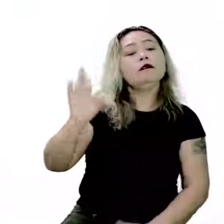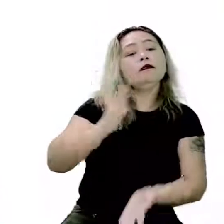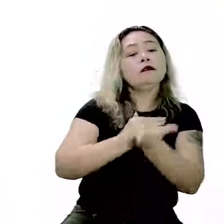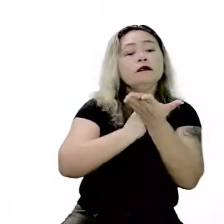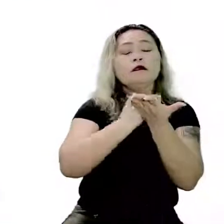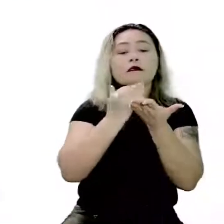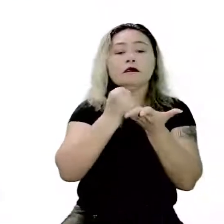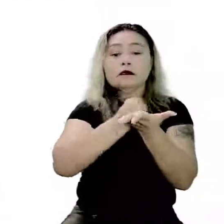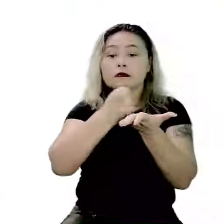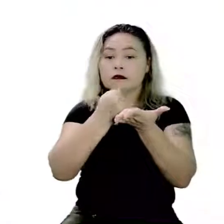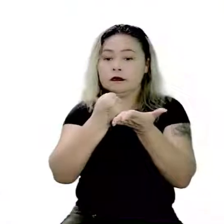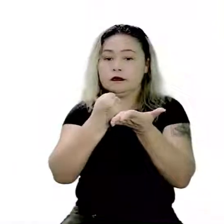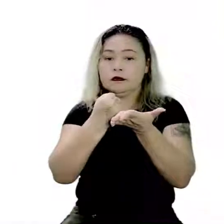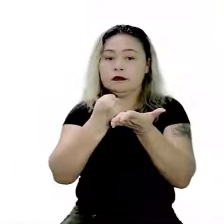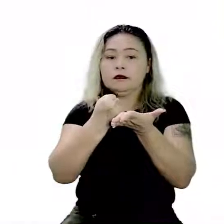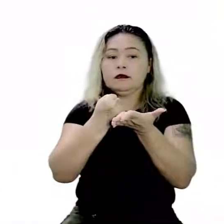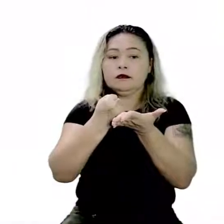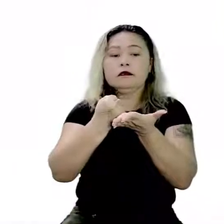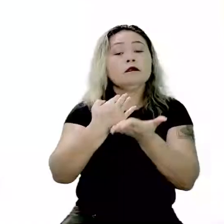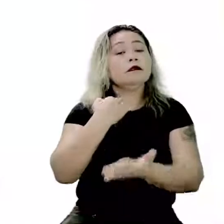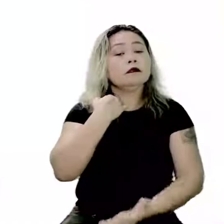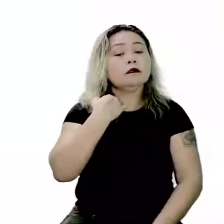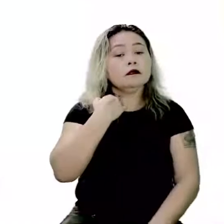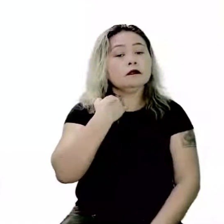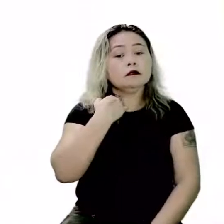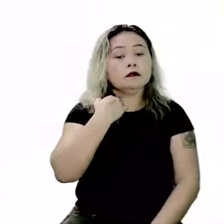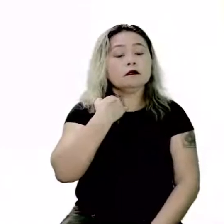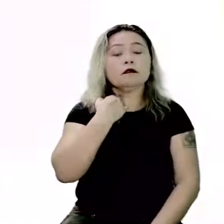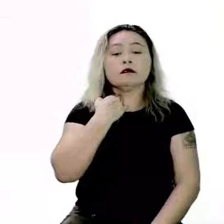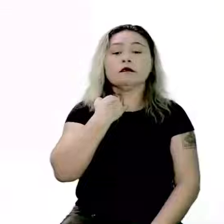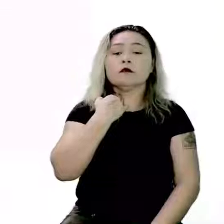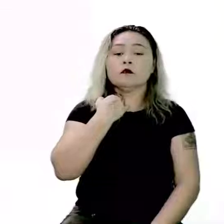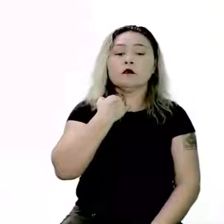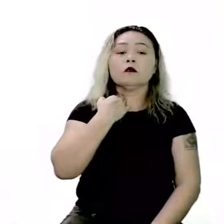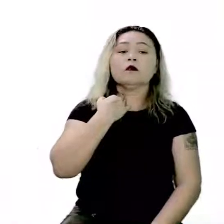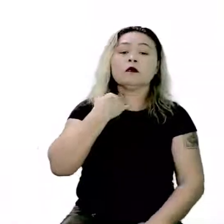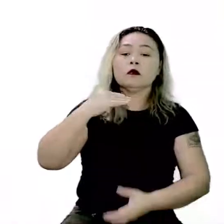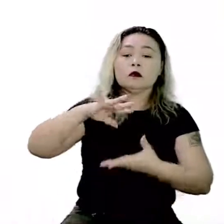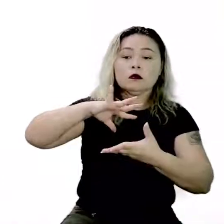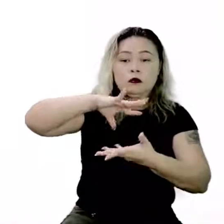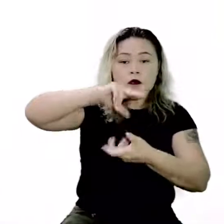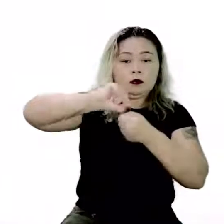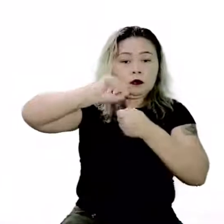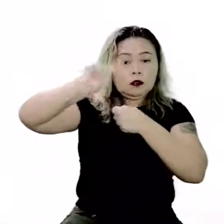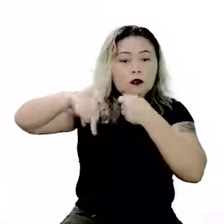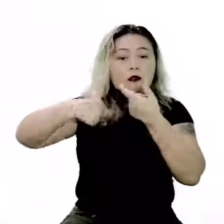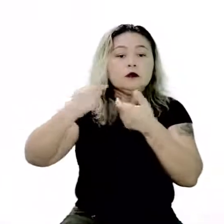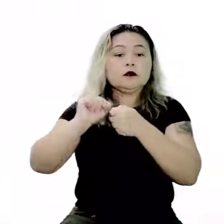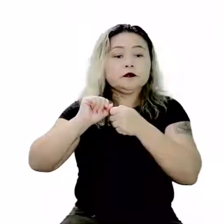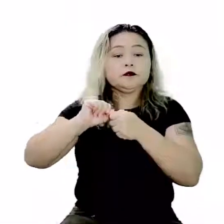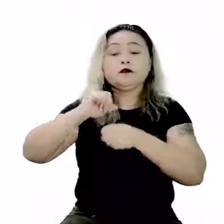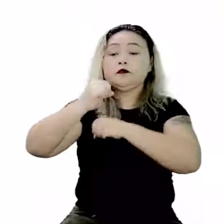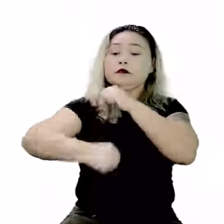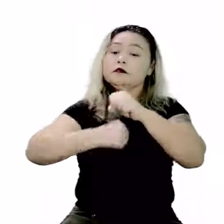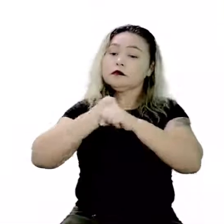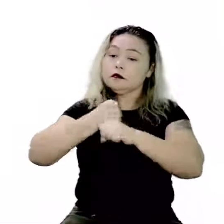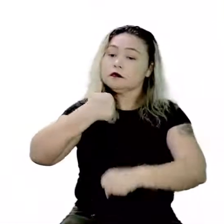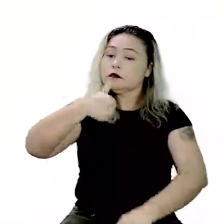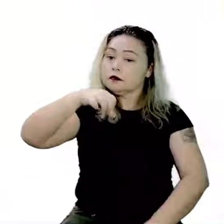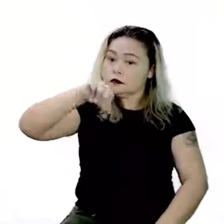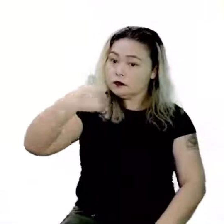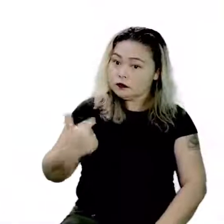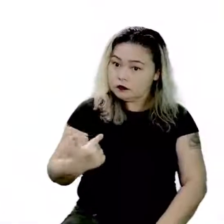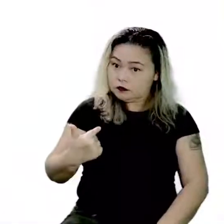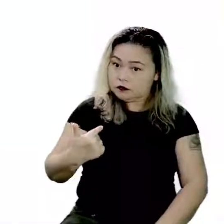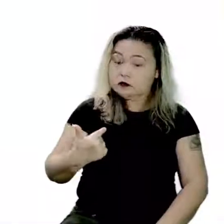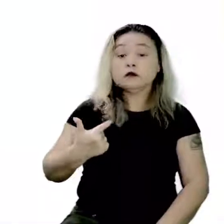Iniciou o contrato com o Banco Internacional para Reconstrução e Desenvolvimento em 92. E o